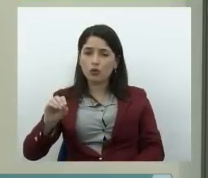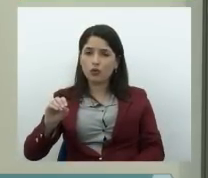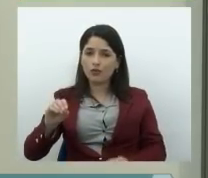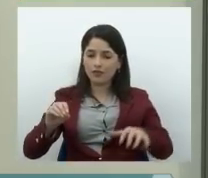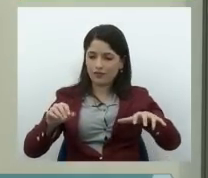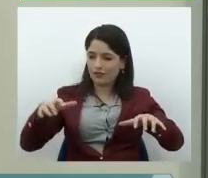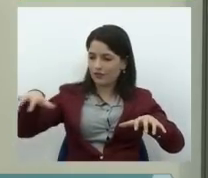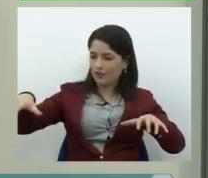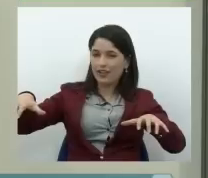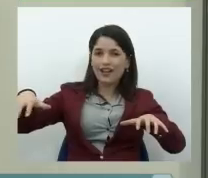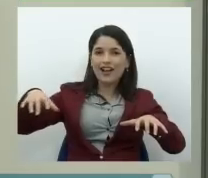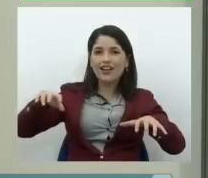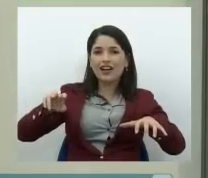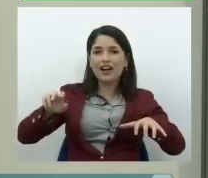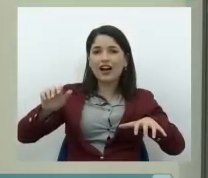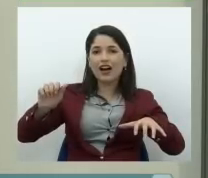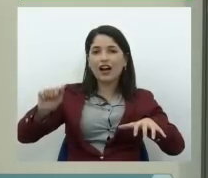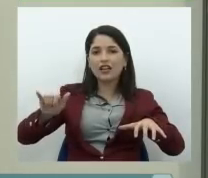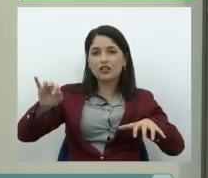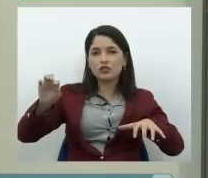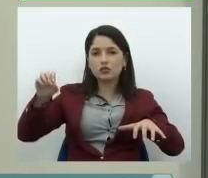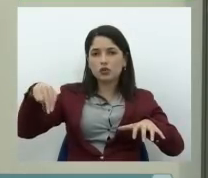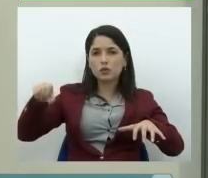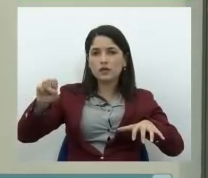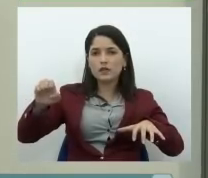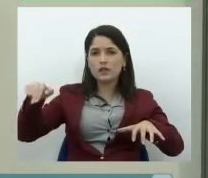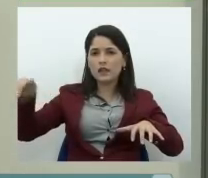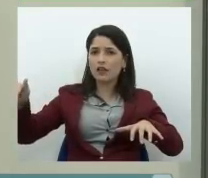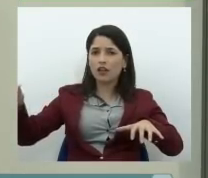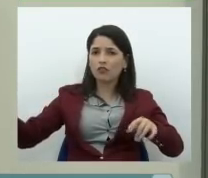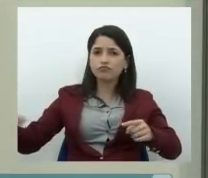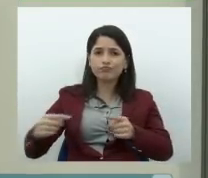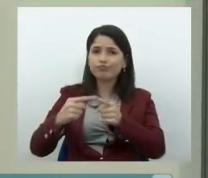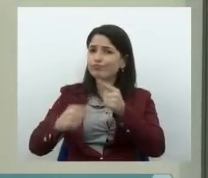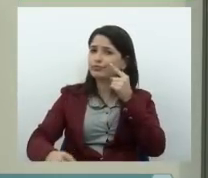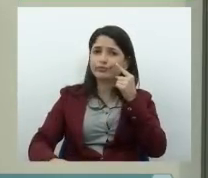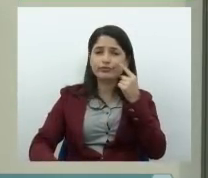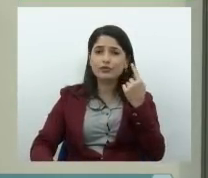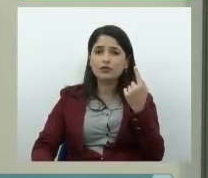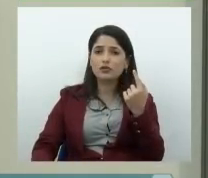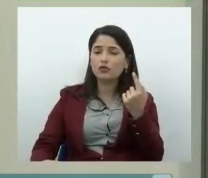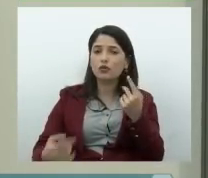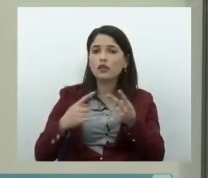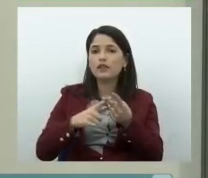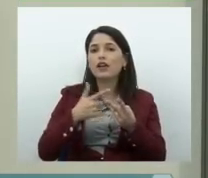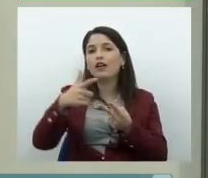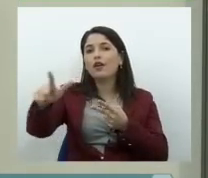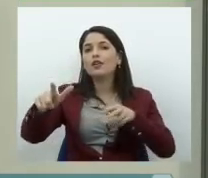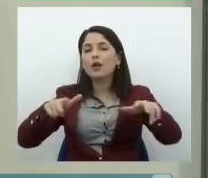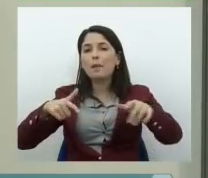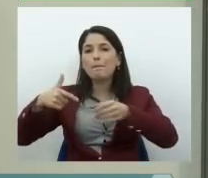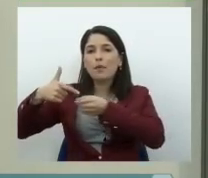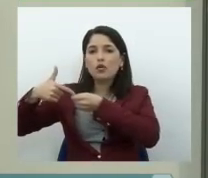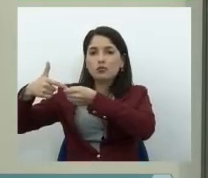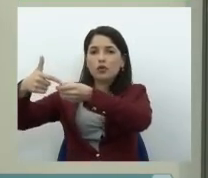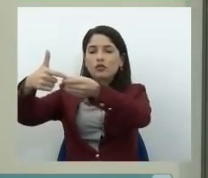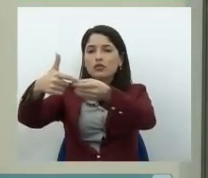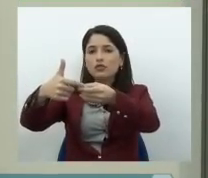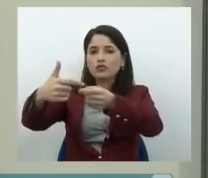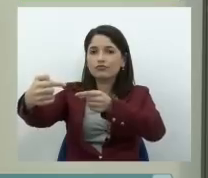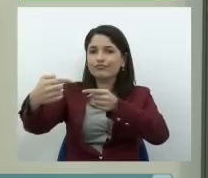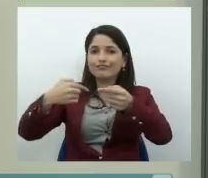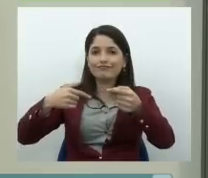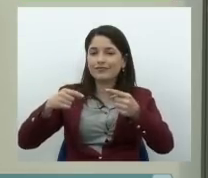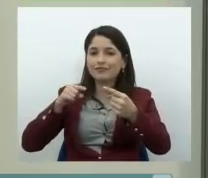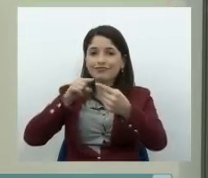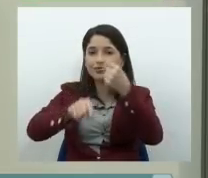Guarulhos. Quando você está Rio-São Paulo, a entrada de quem mora em Guarulhos é num posto de gasolina. Eu vou fazer obras que vão melhorar a